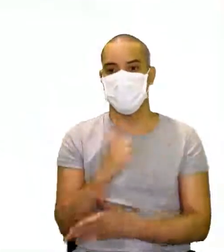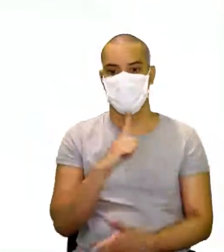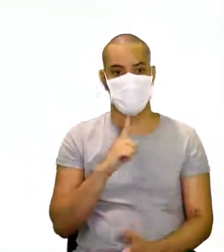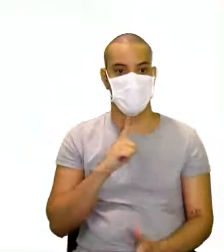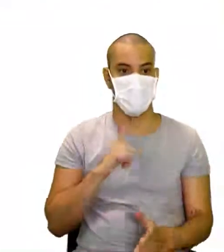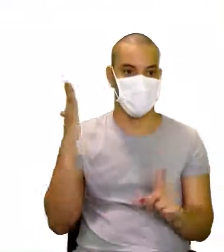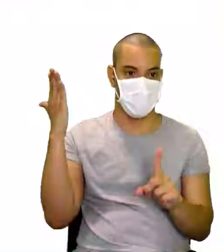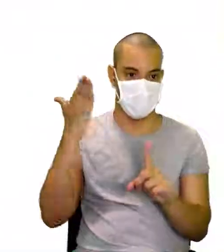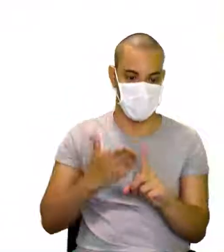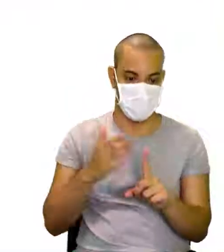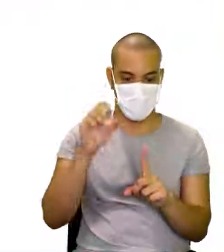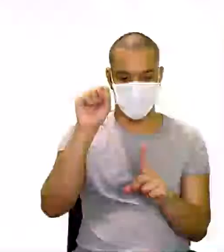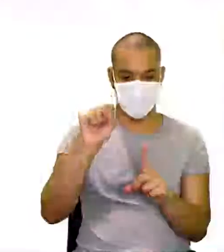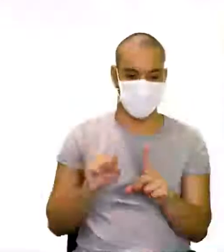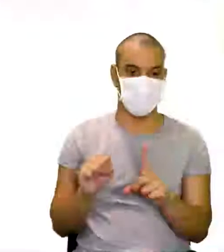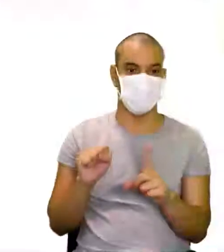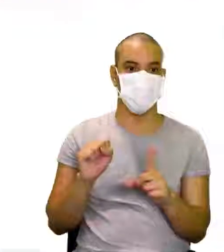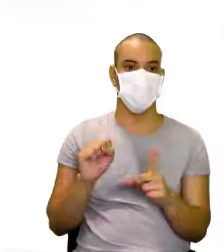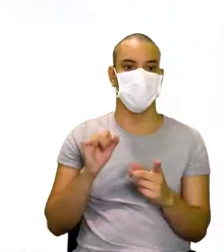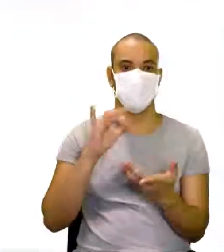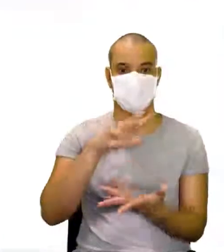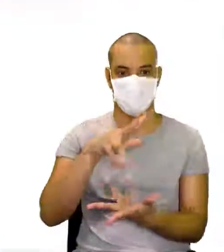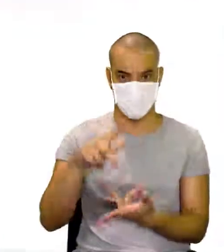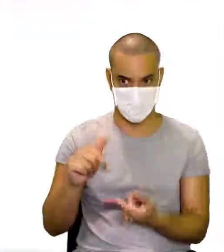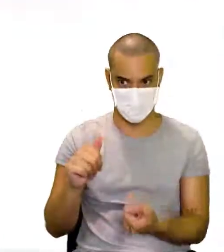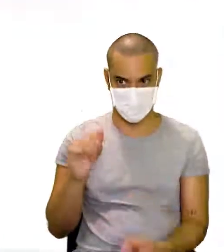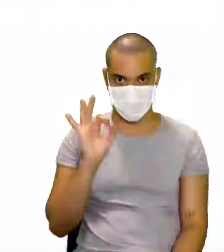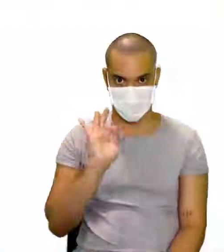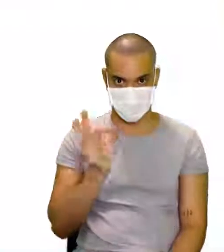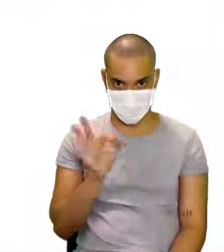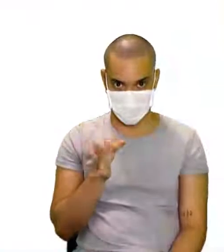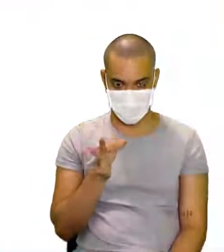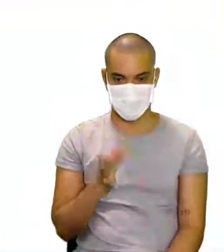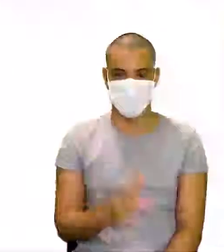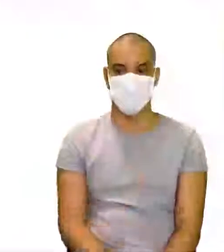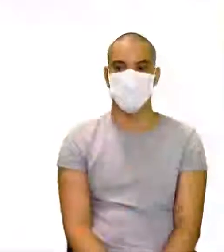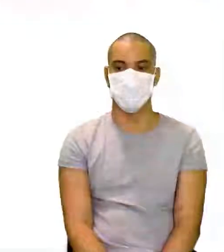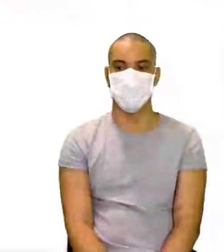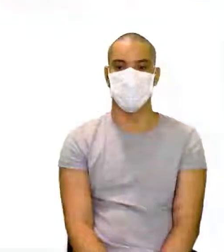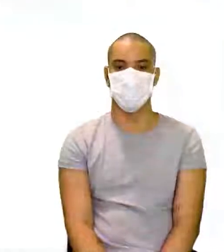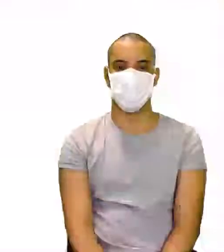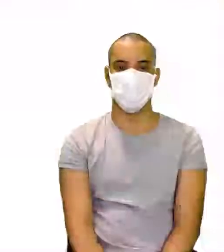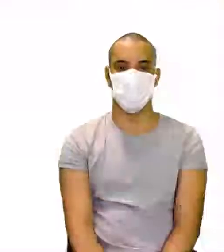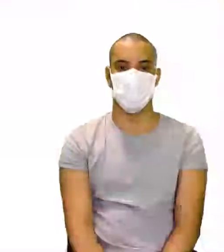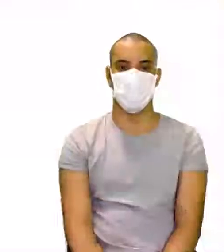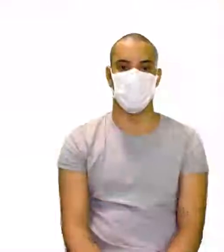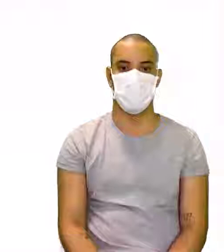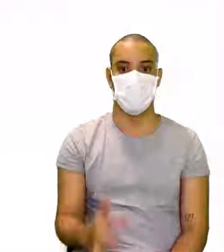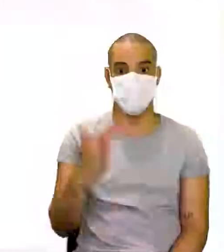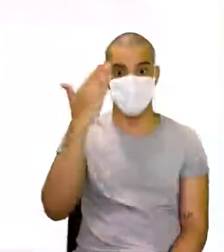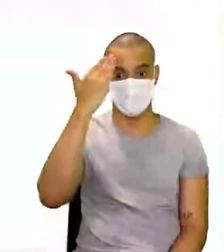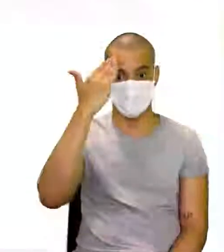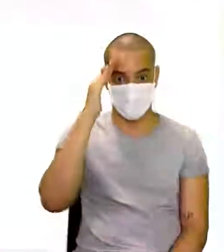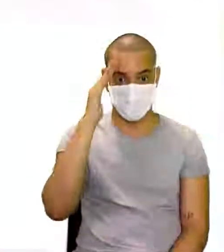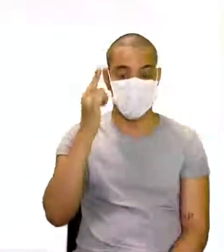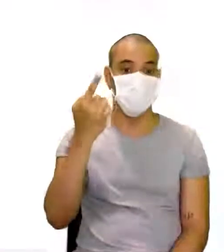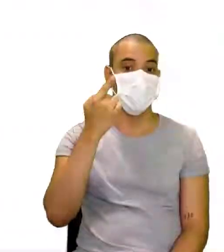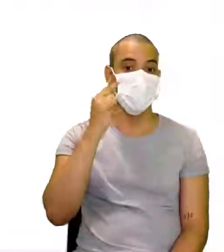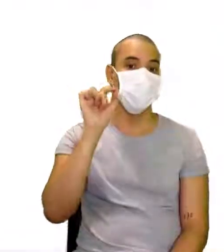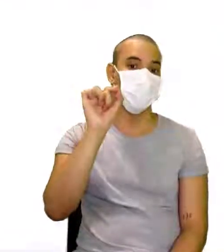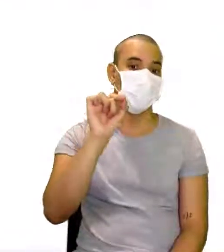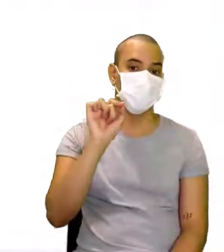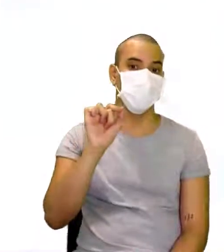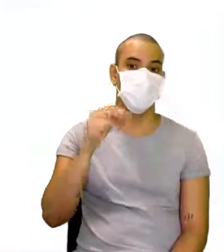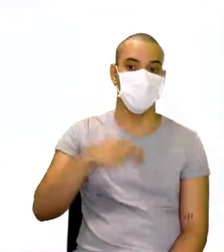dirige para o sul da Terra. Entendido isso? Observe que, como o polo norte geográfico